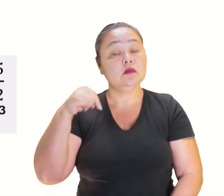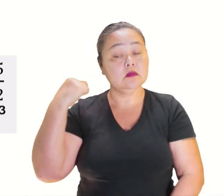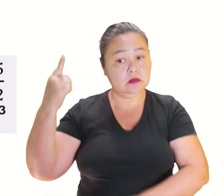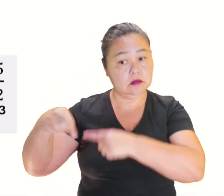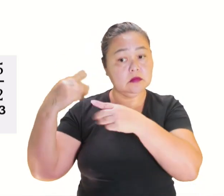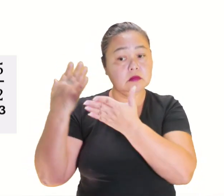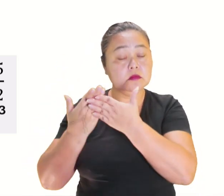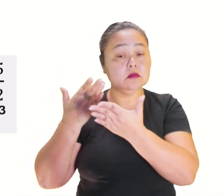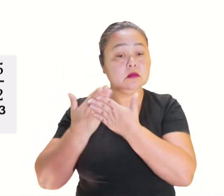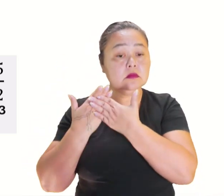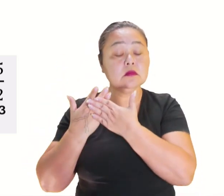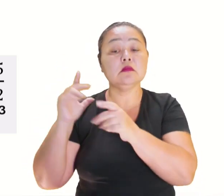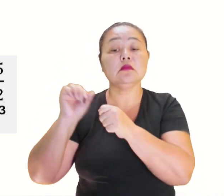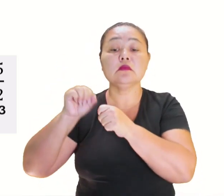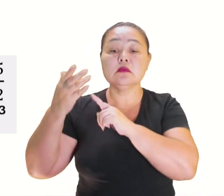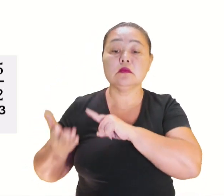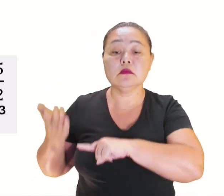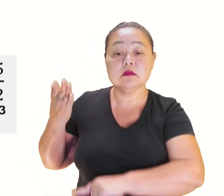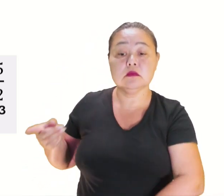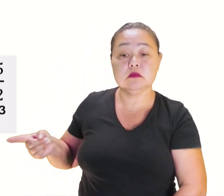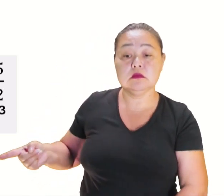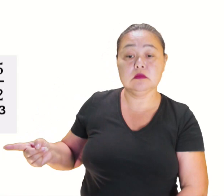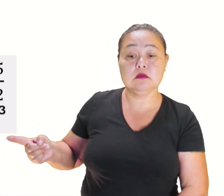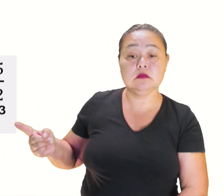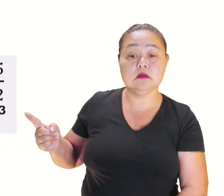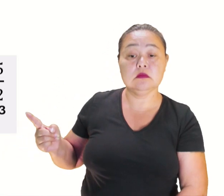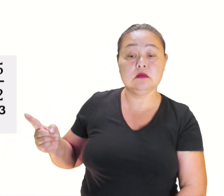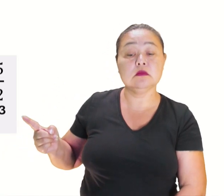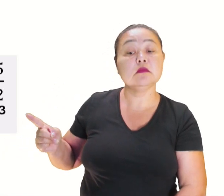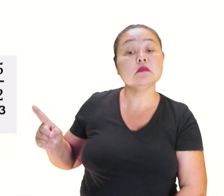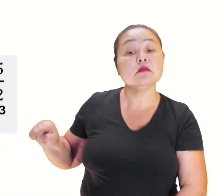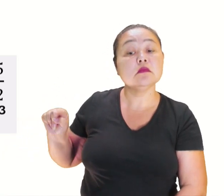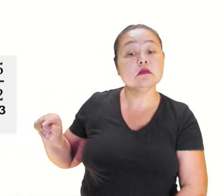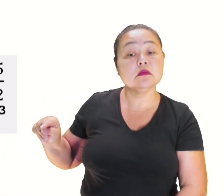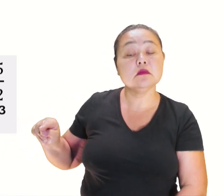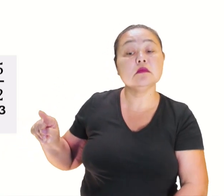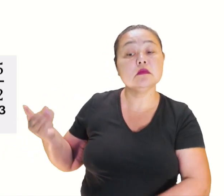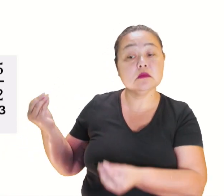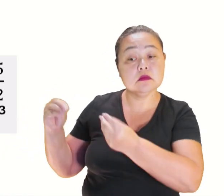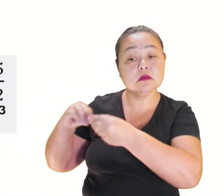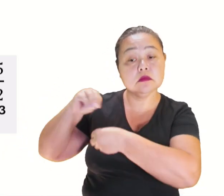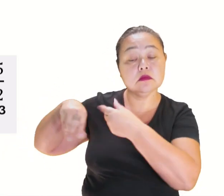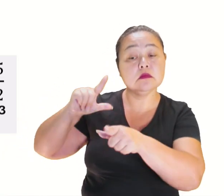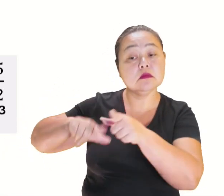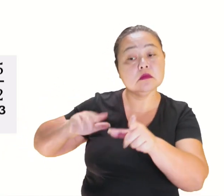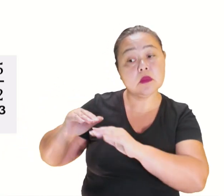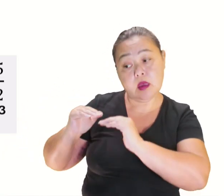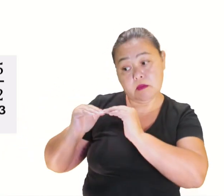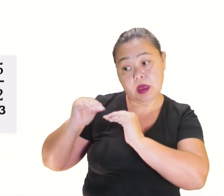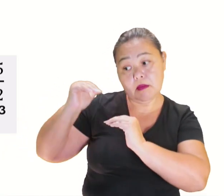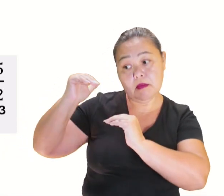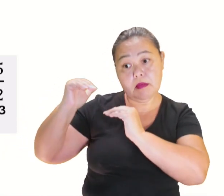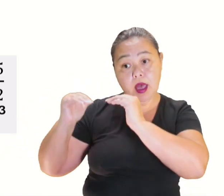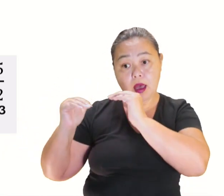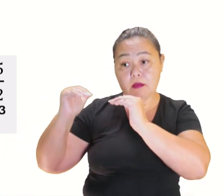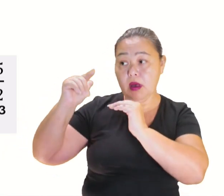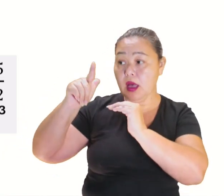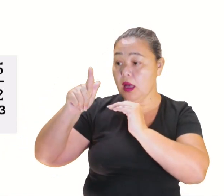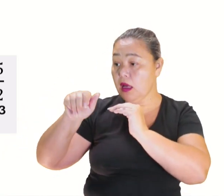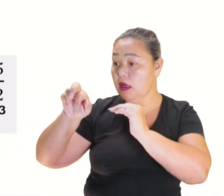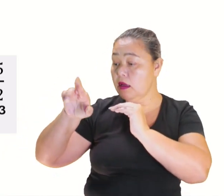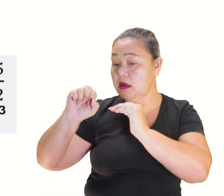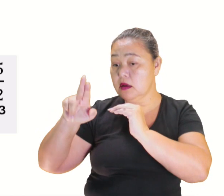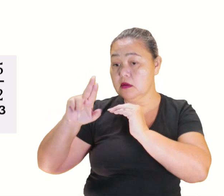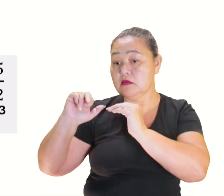essa potência da parte literal vai indicar que essa expressão está em níveis diferentes, né? Em graus